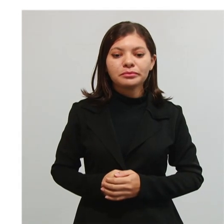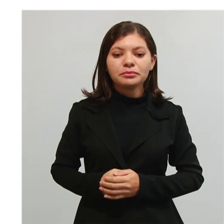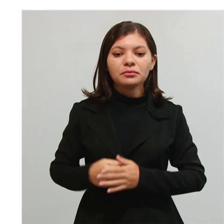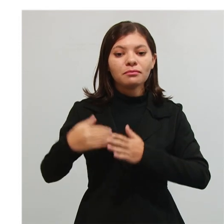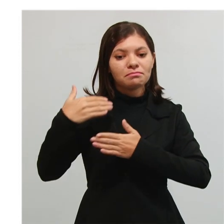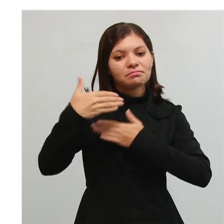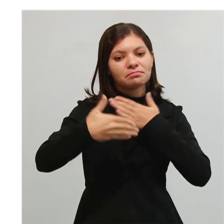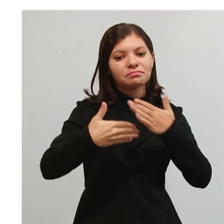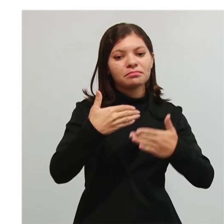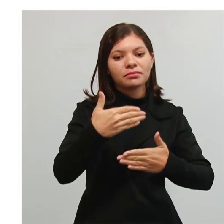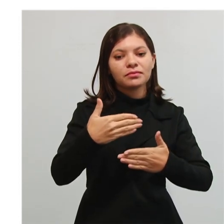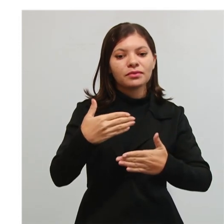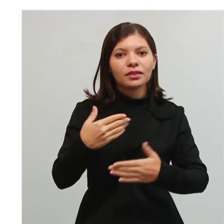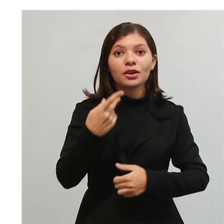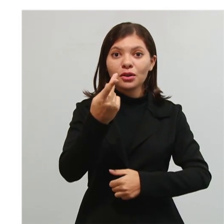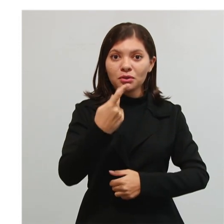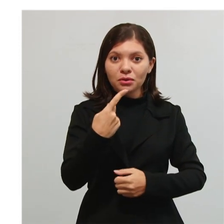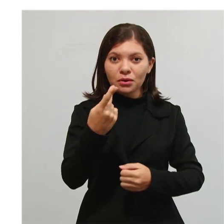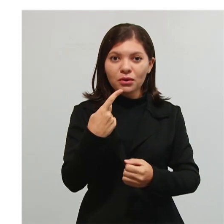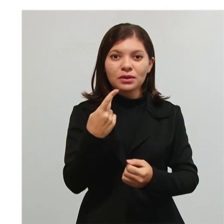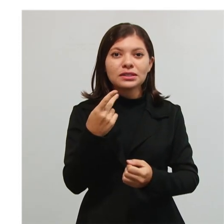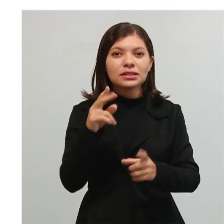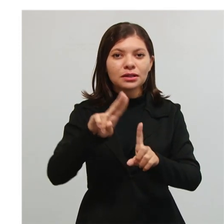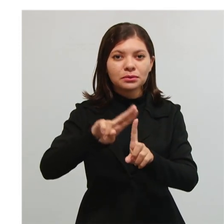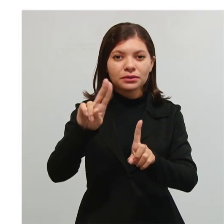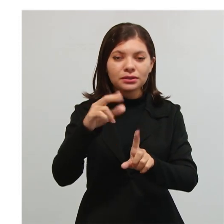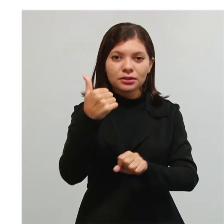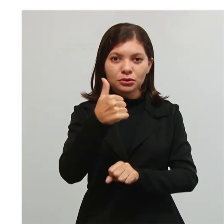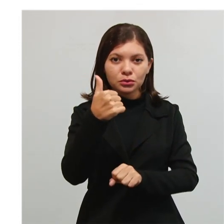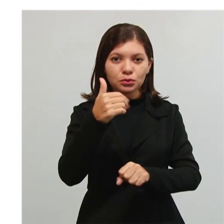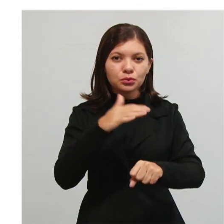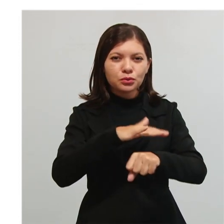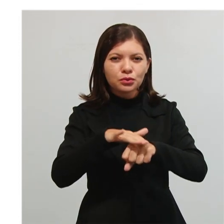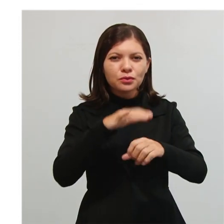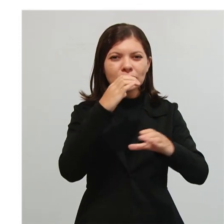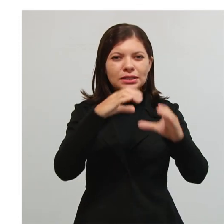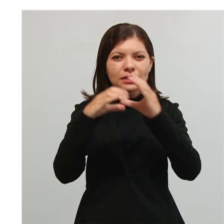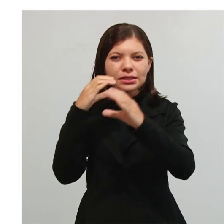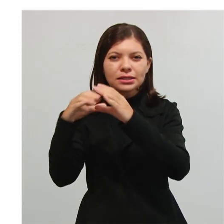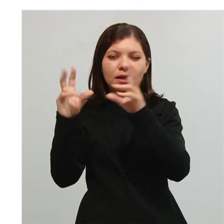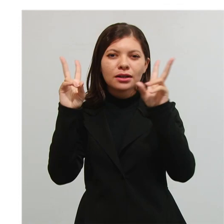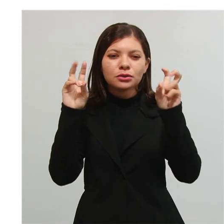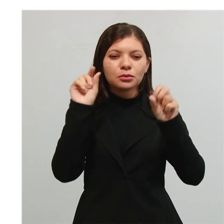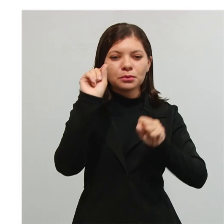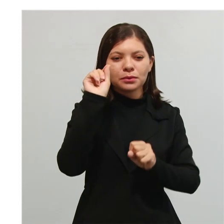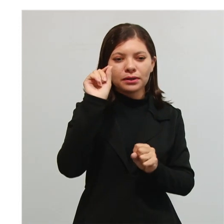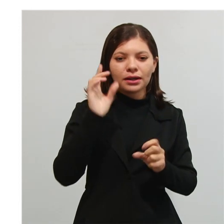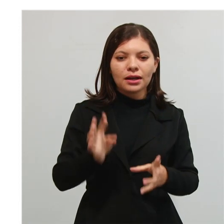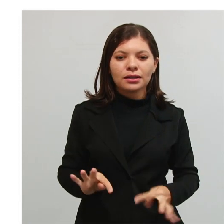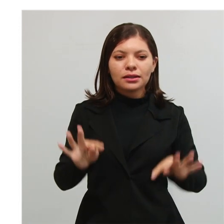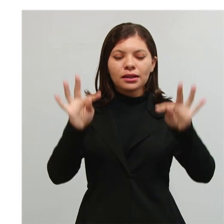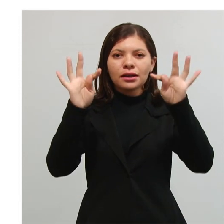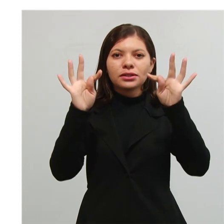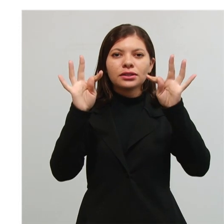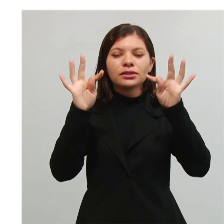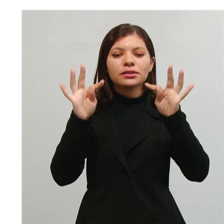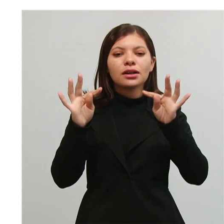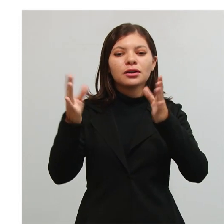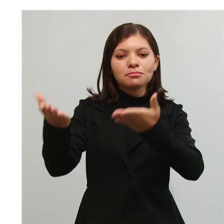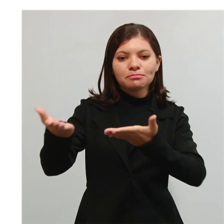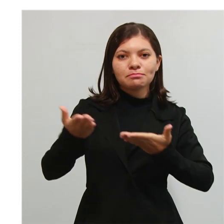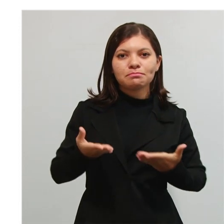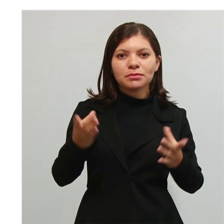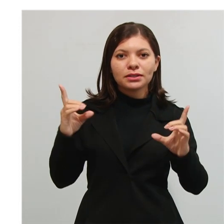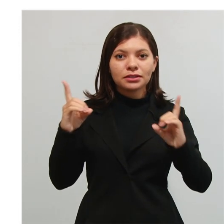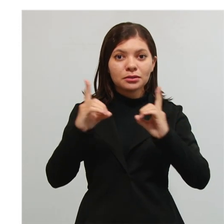nós vamos então nessa unidade conversar sobre as técnicas de recepção e atendimento ao